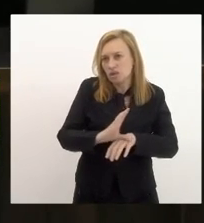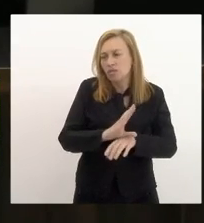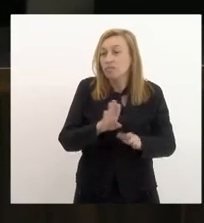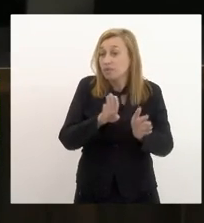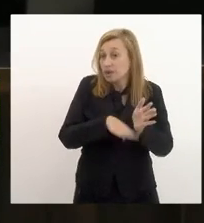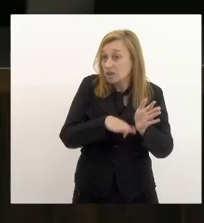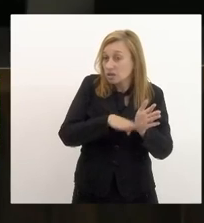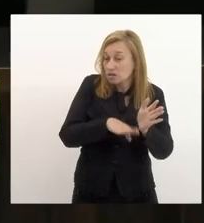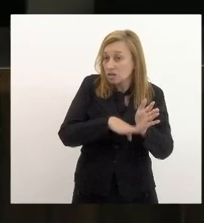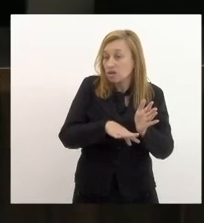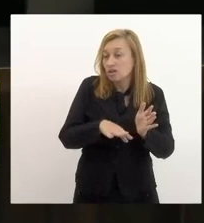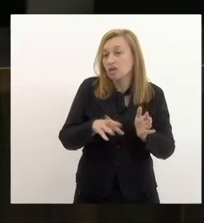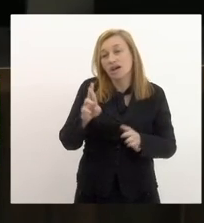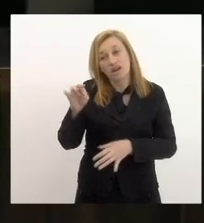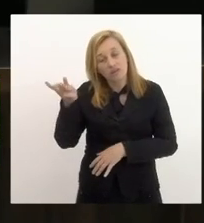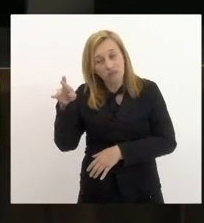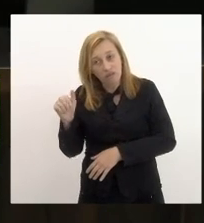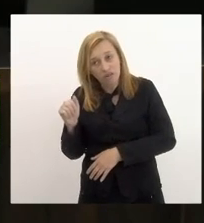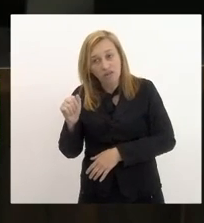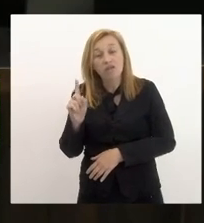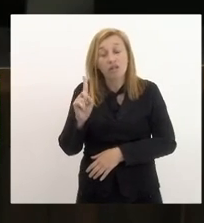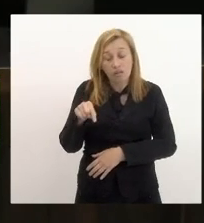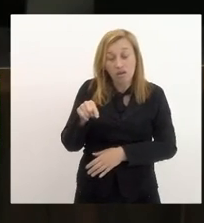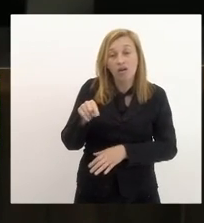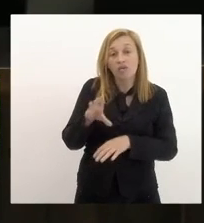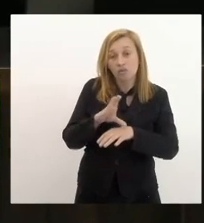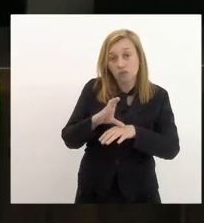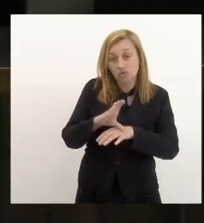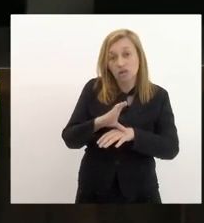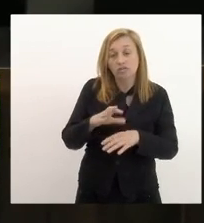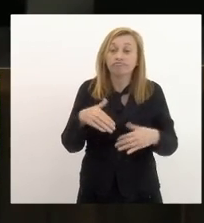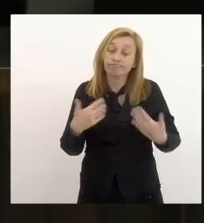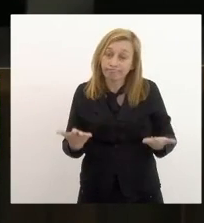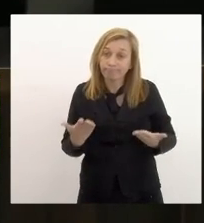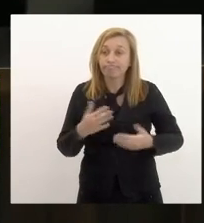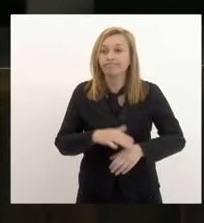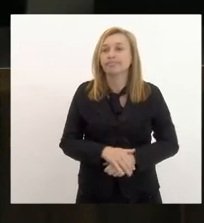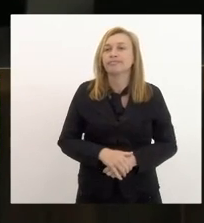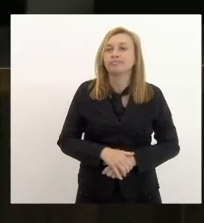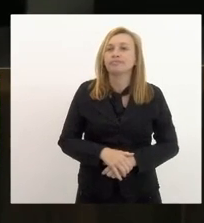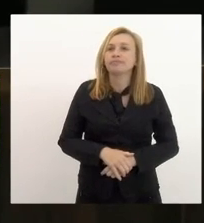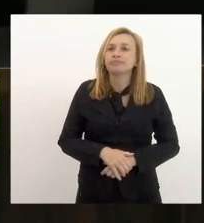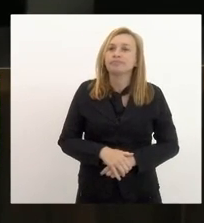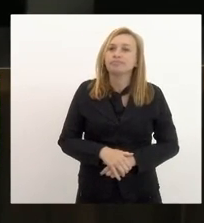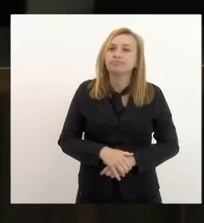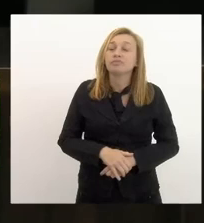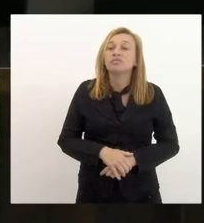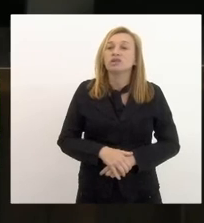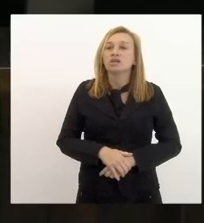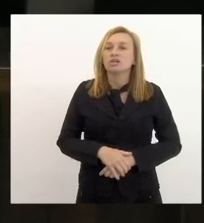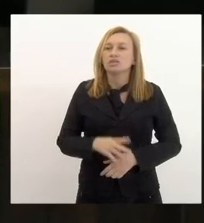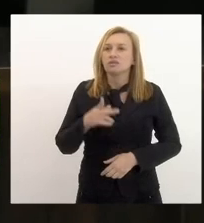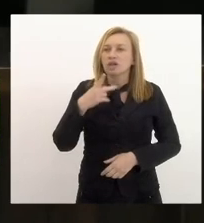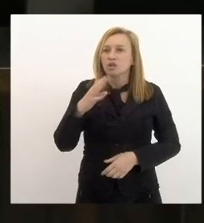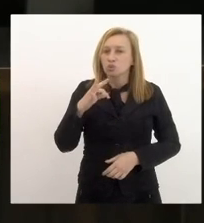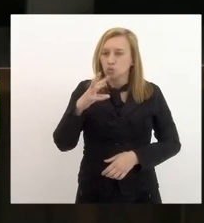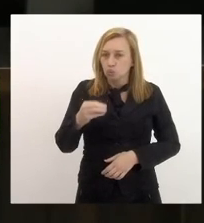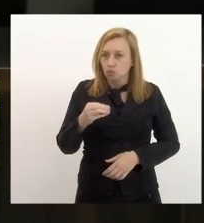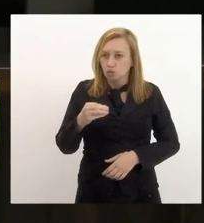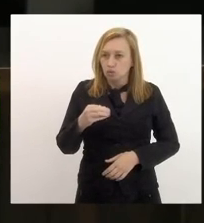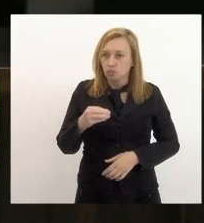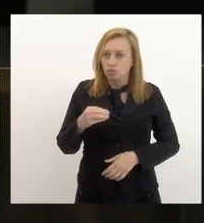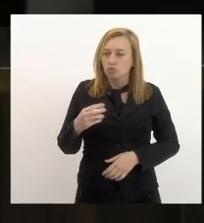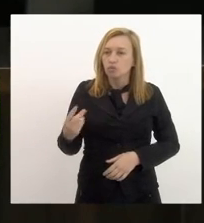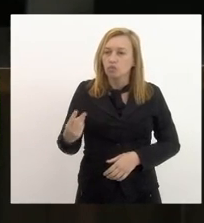e este uma receita que é uma incondicionalidade bom o dito isso